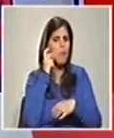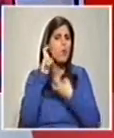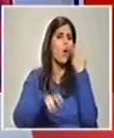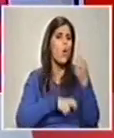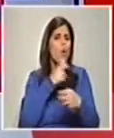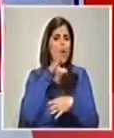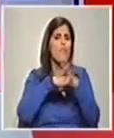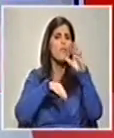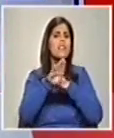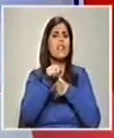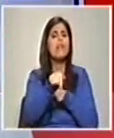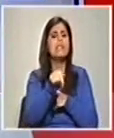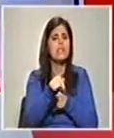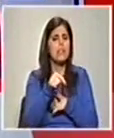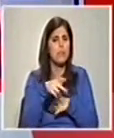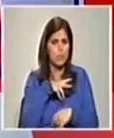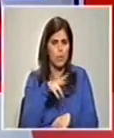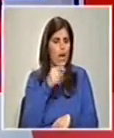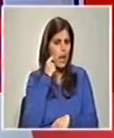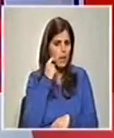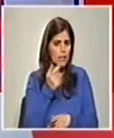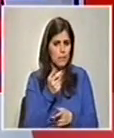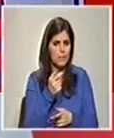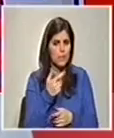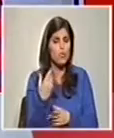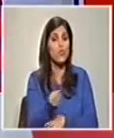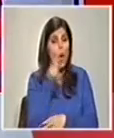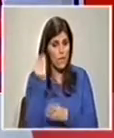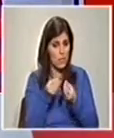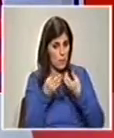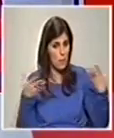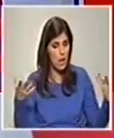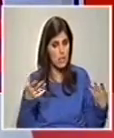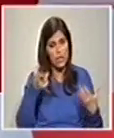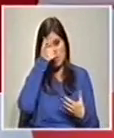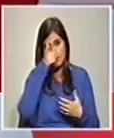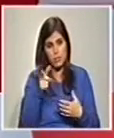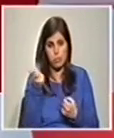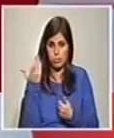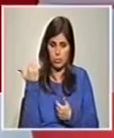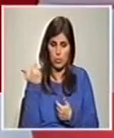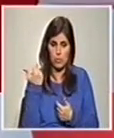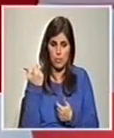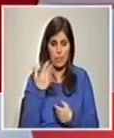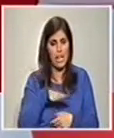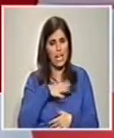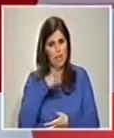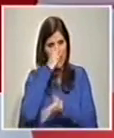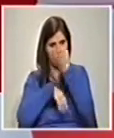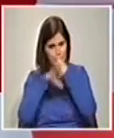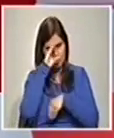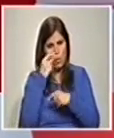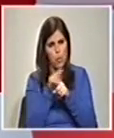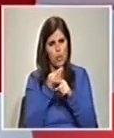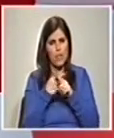deste tipo de formação? Uma grande tendência para jovens, recém-licenciados, que nos procuram para terem uma formação diferente,